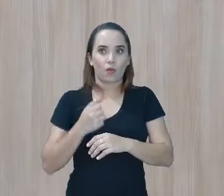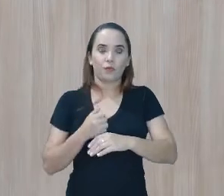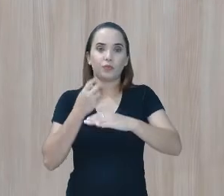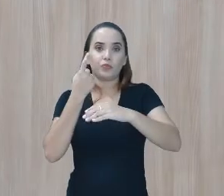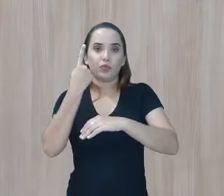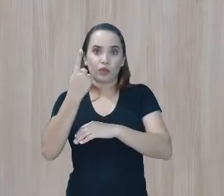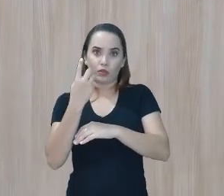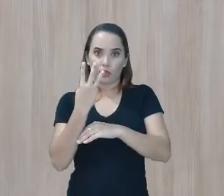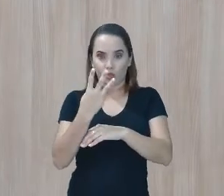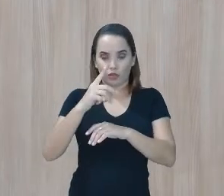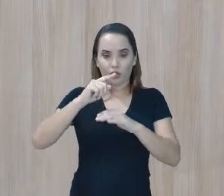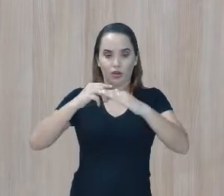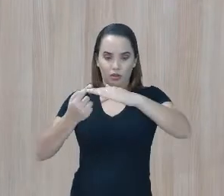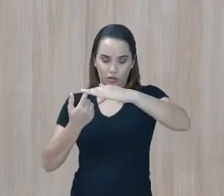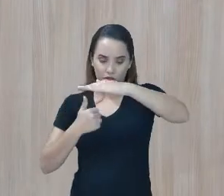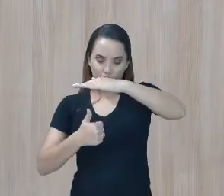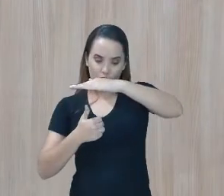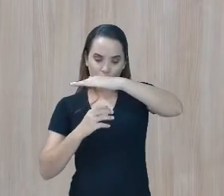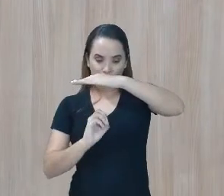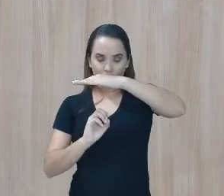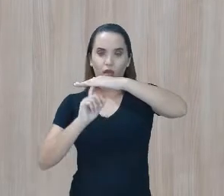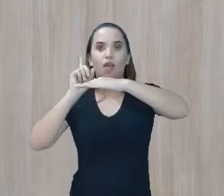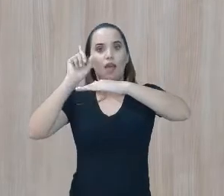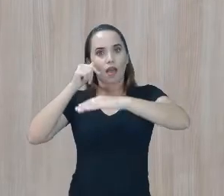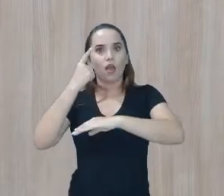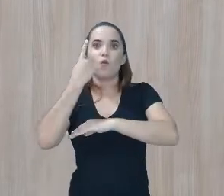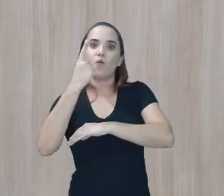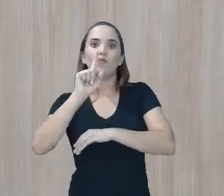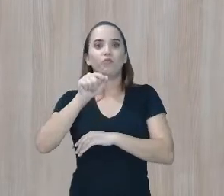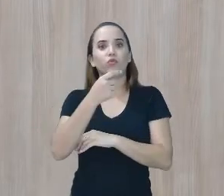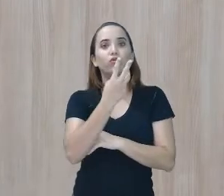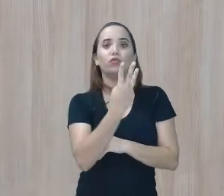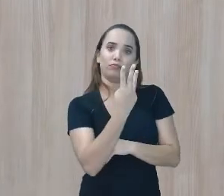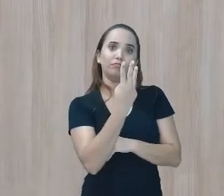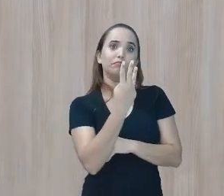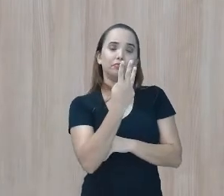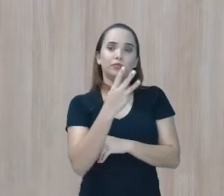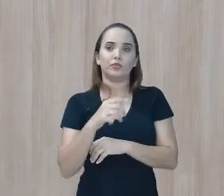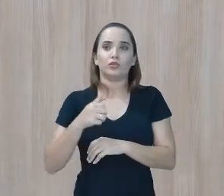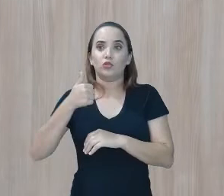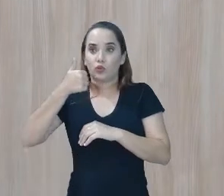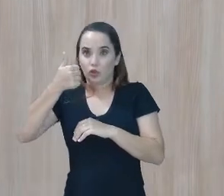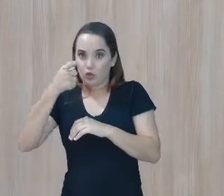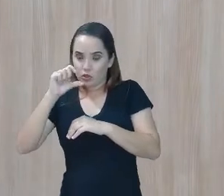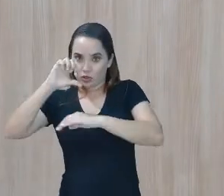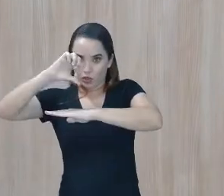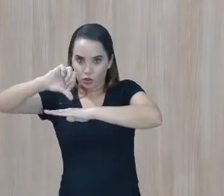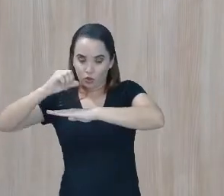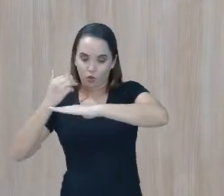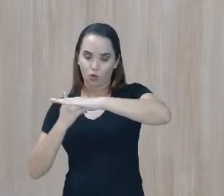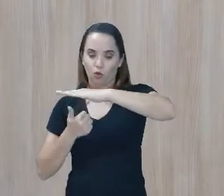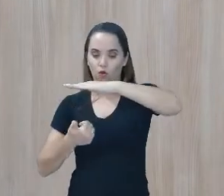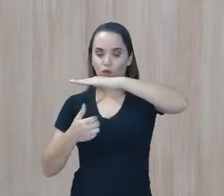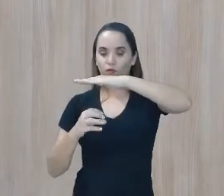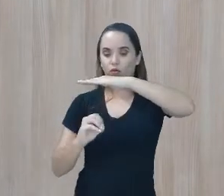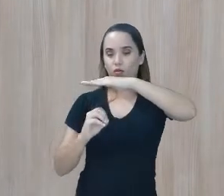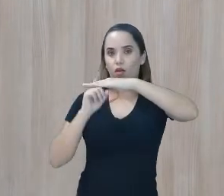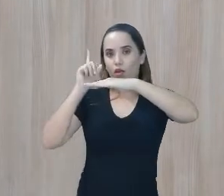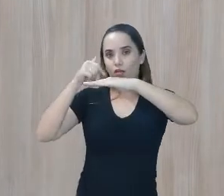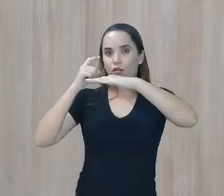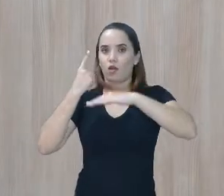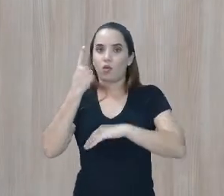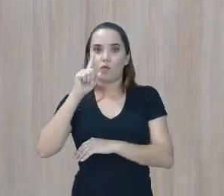ele vai ser 1,3, ó, vai ser esse ponto aqui. 19 sobre 10 é